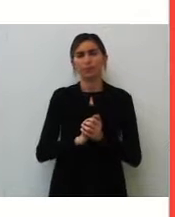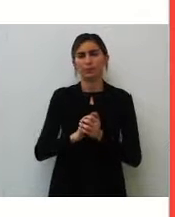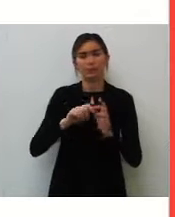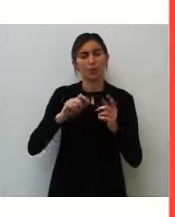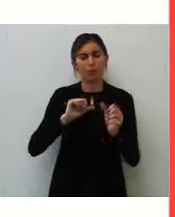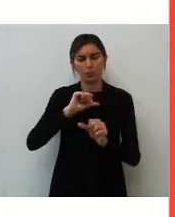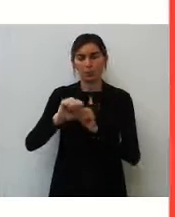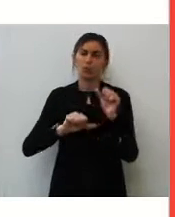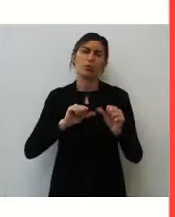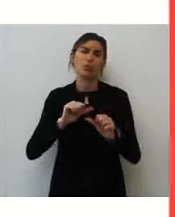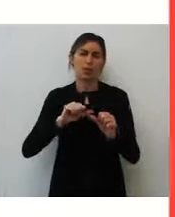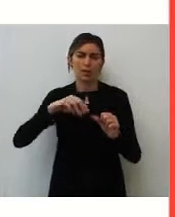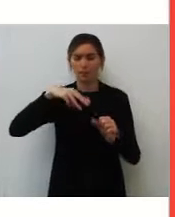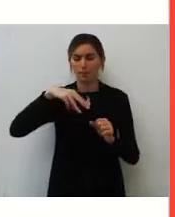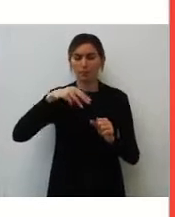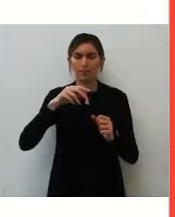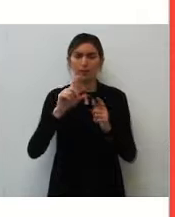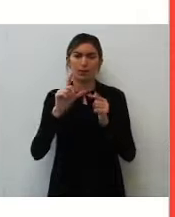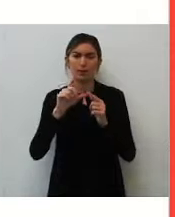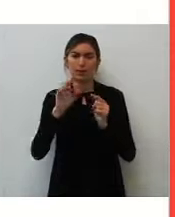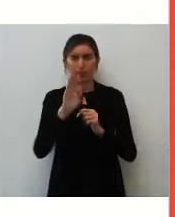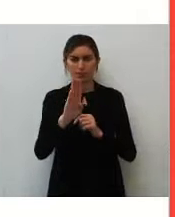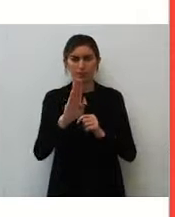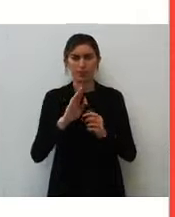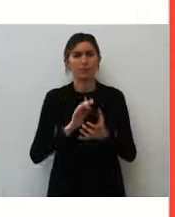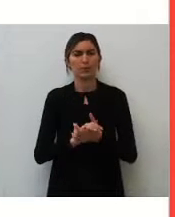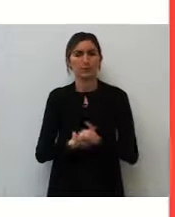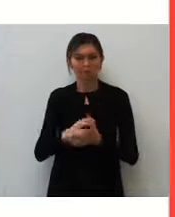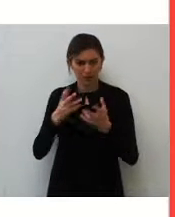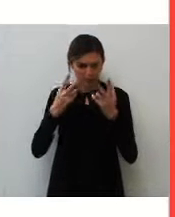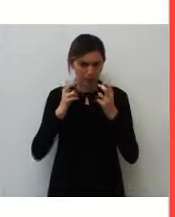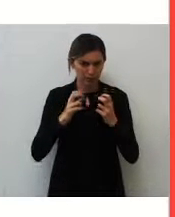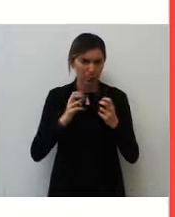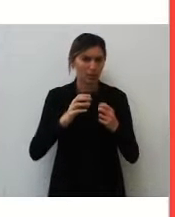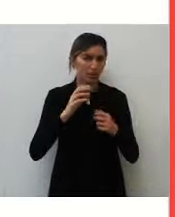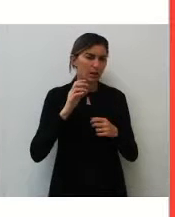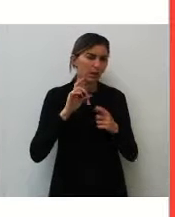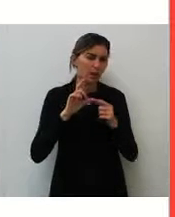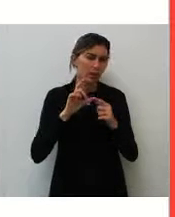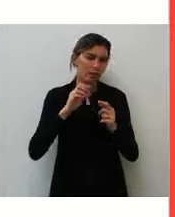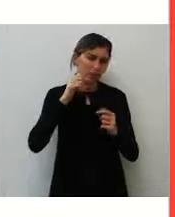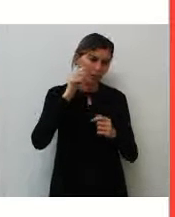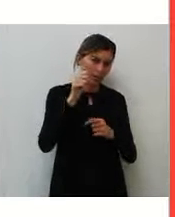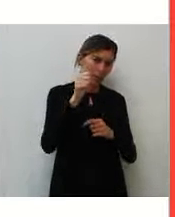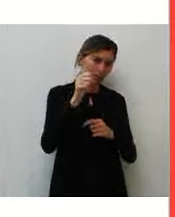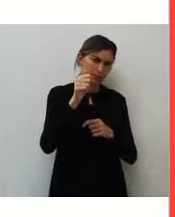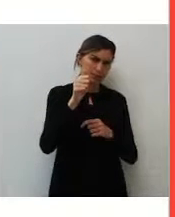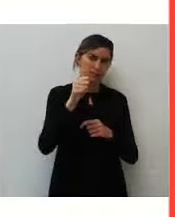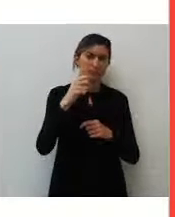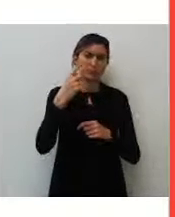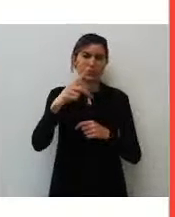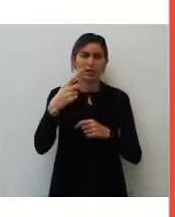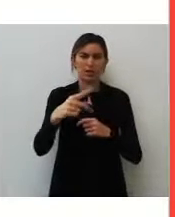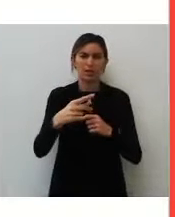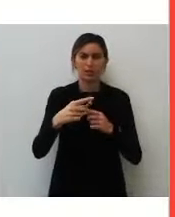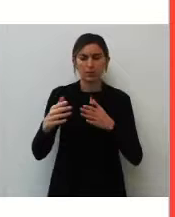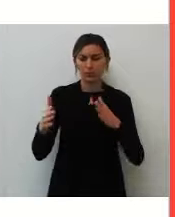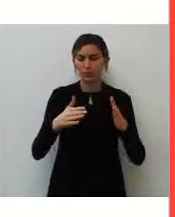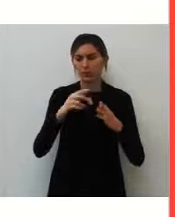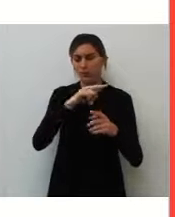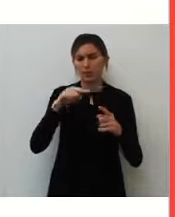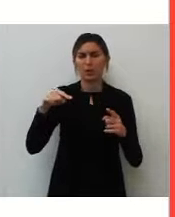então já não é invariável na letra b percebe na letra a este é o